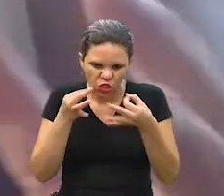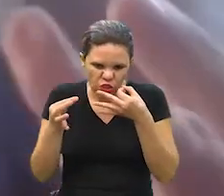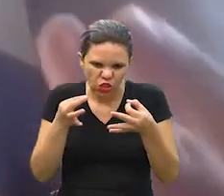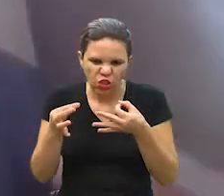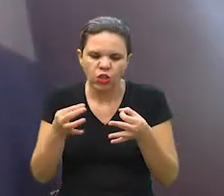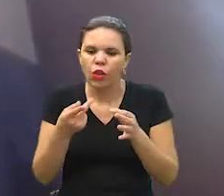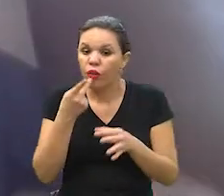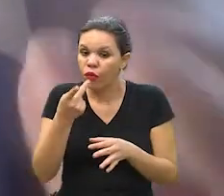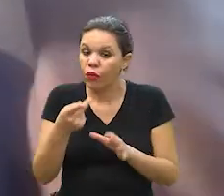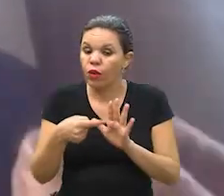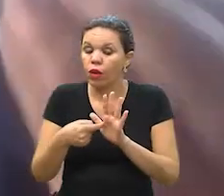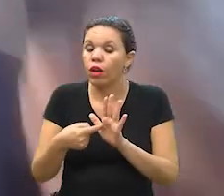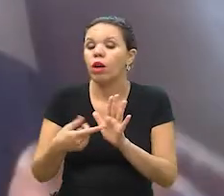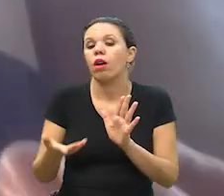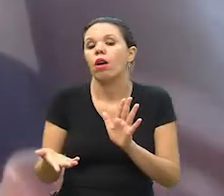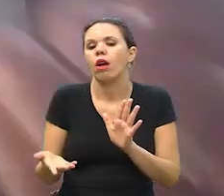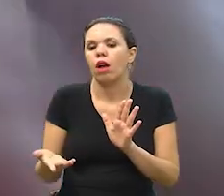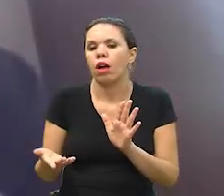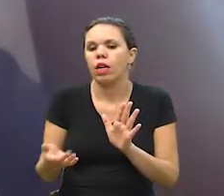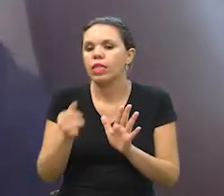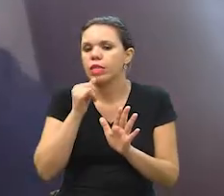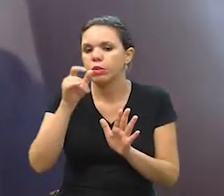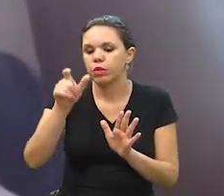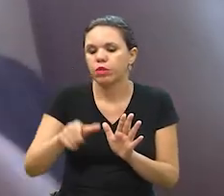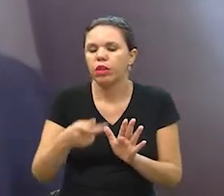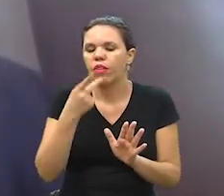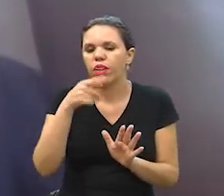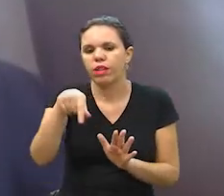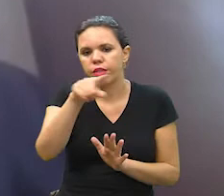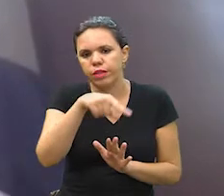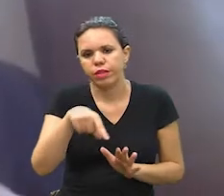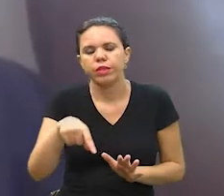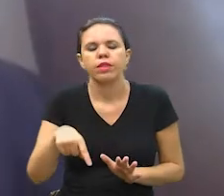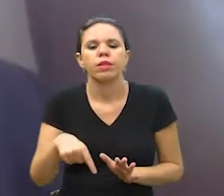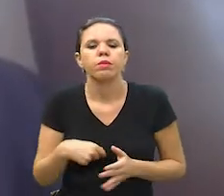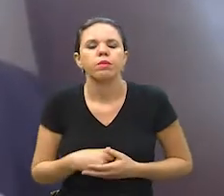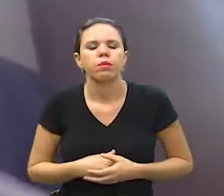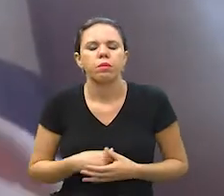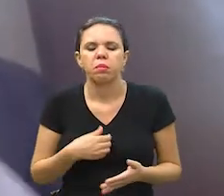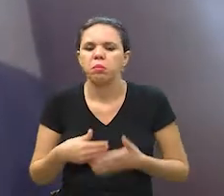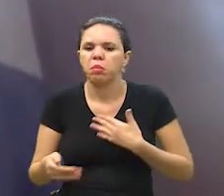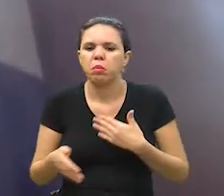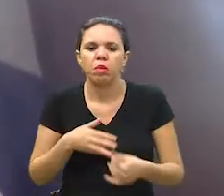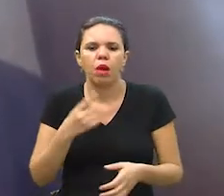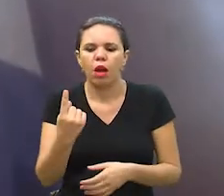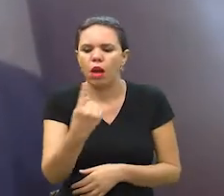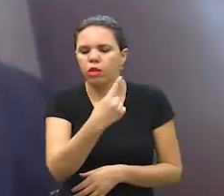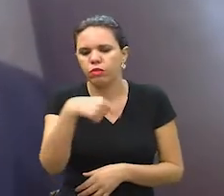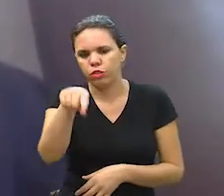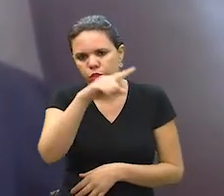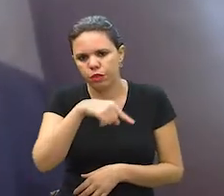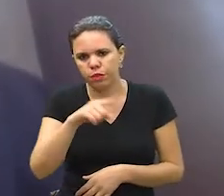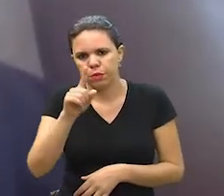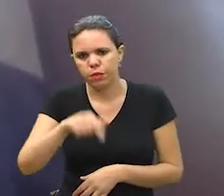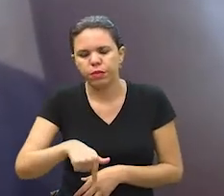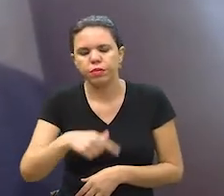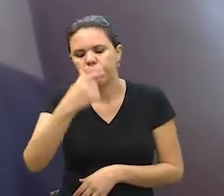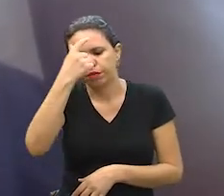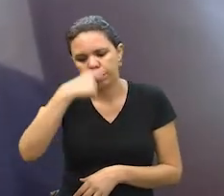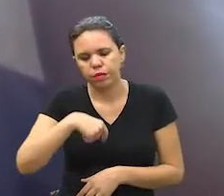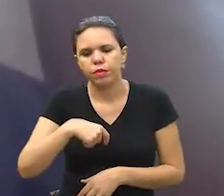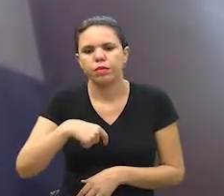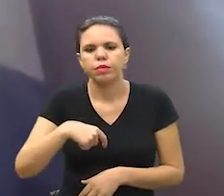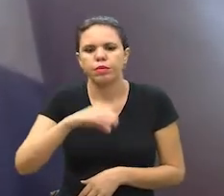o que eu estou colocando é quando a mesma coisa vocês, independente do que cada um de vocês é como